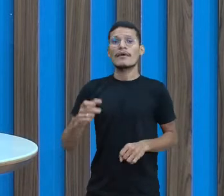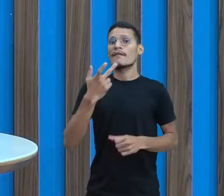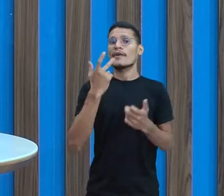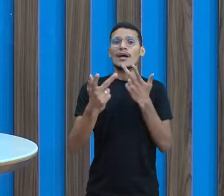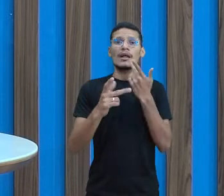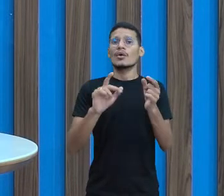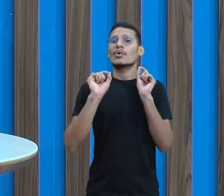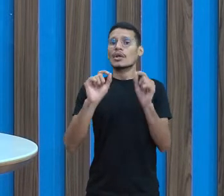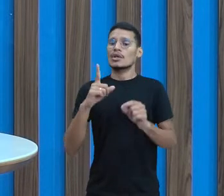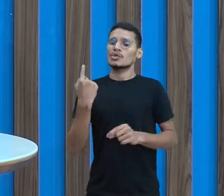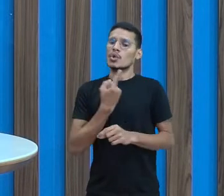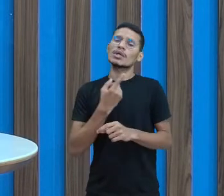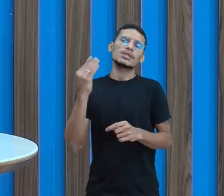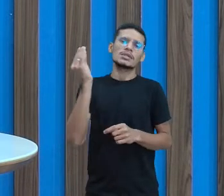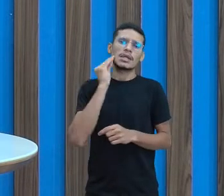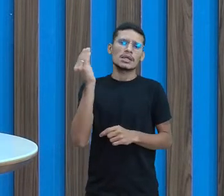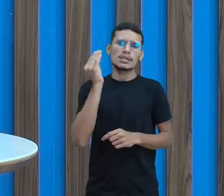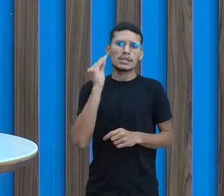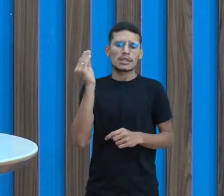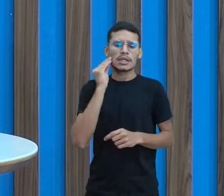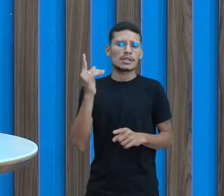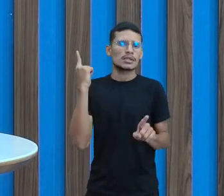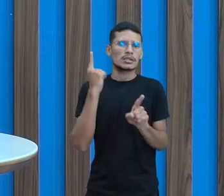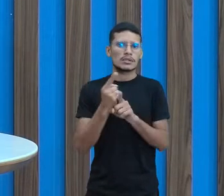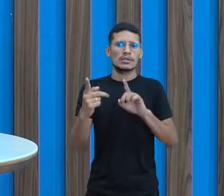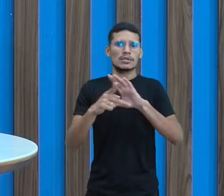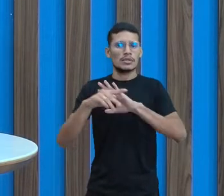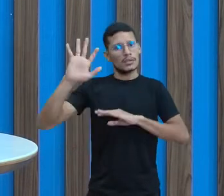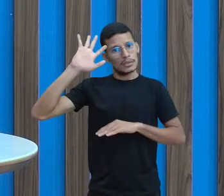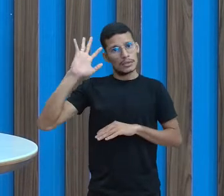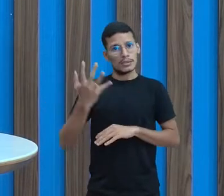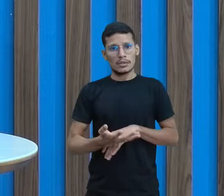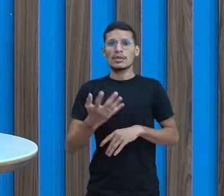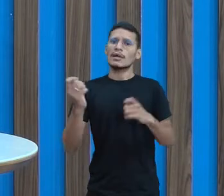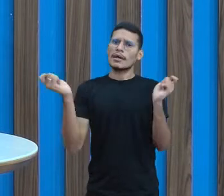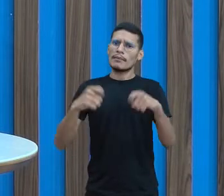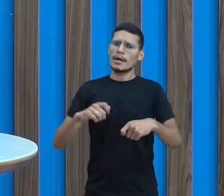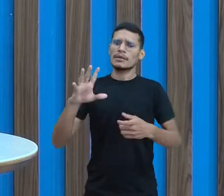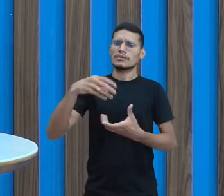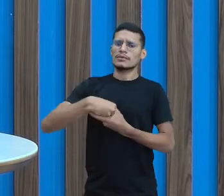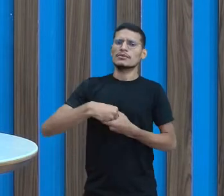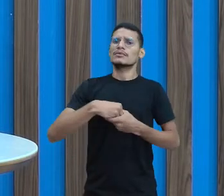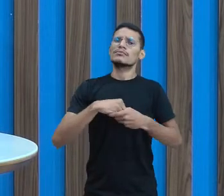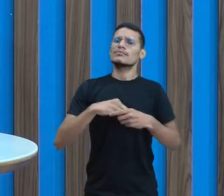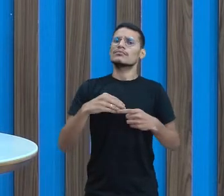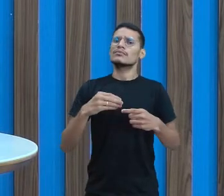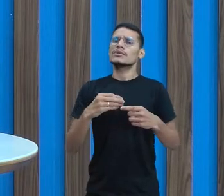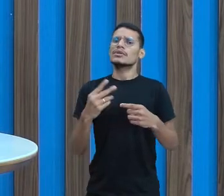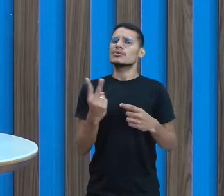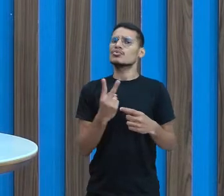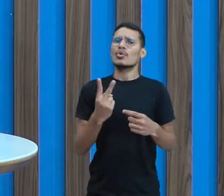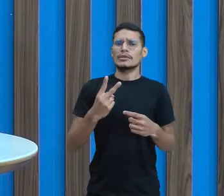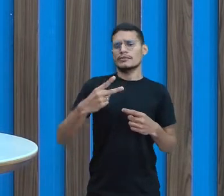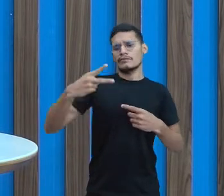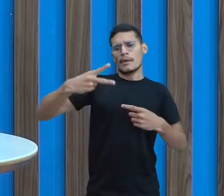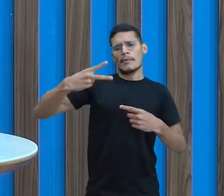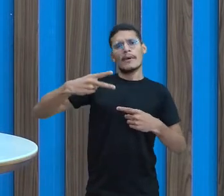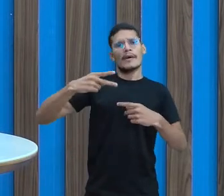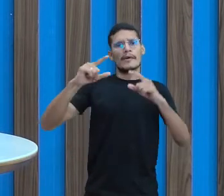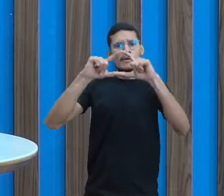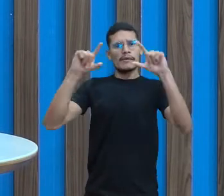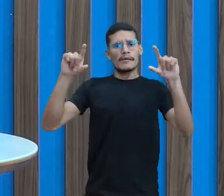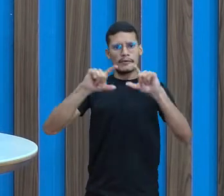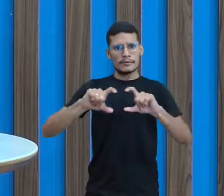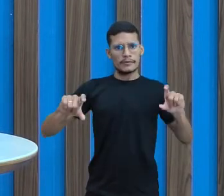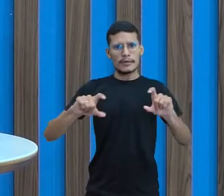vou tentar achar uma solução que seja aplicável tanto em uma quanto em outra equação. Então, o que a gente está fazendo